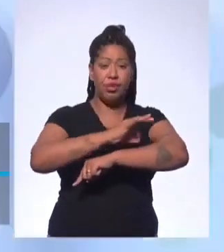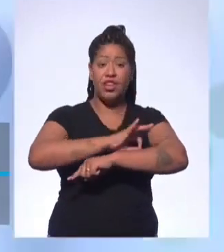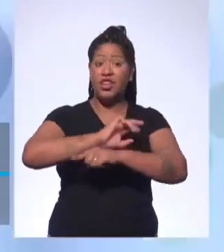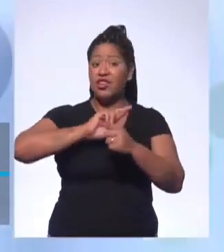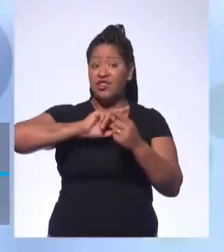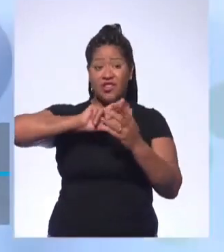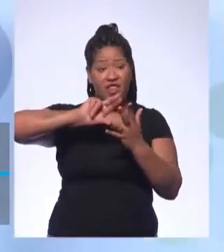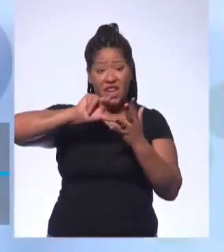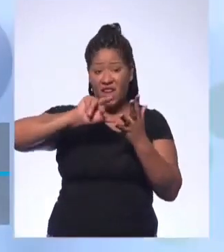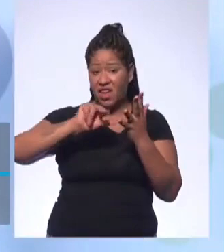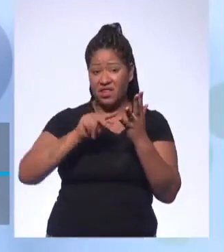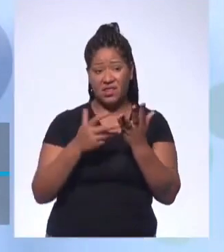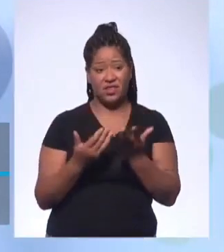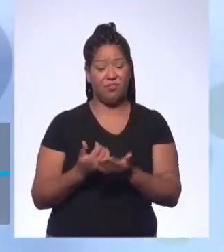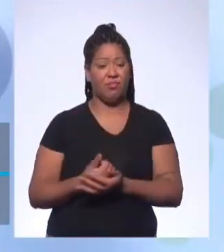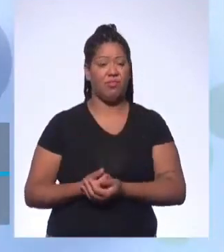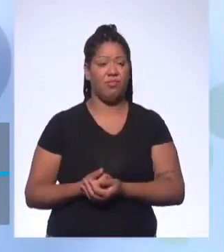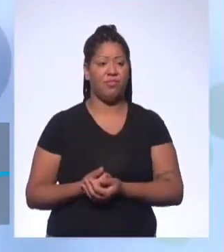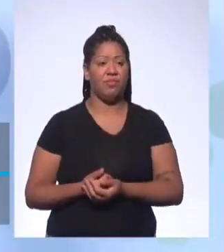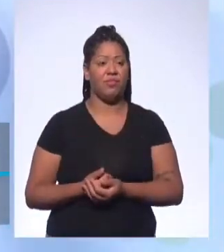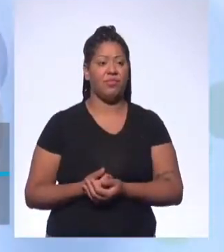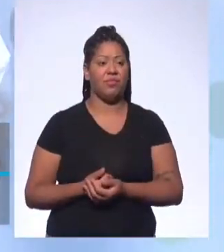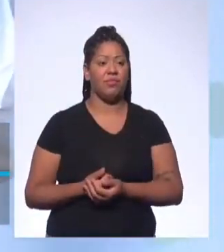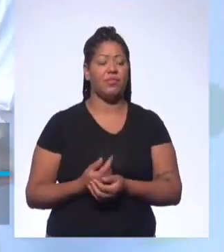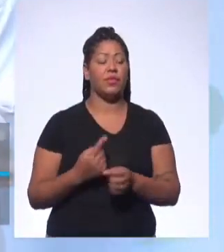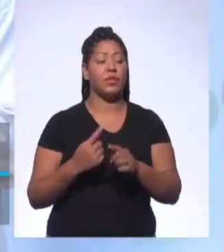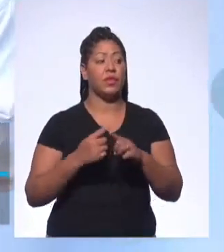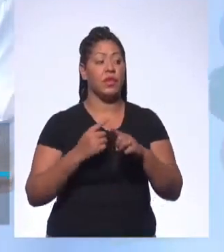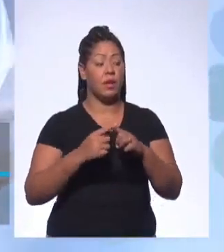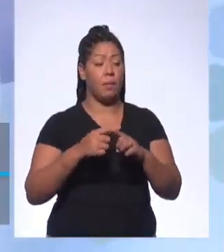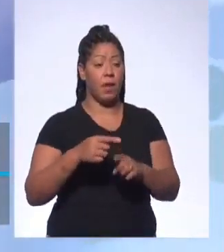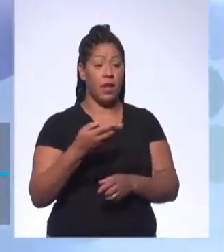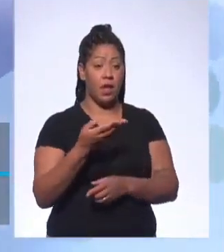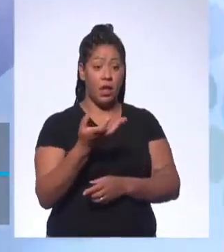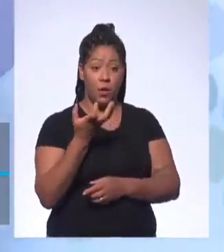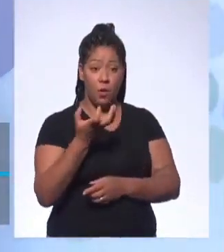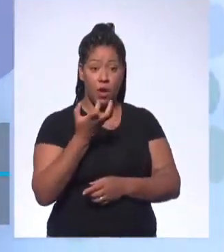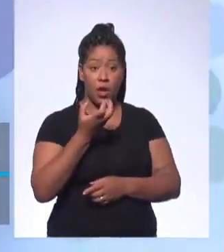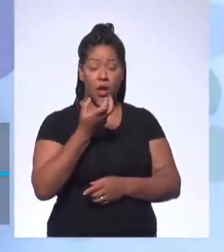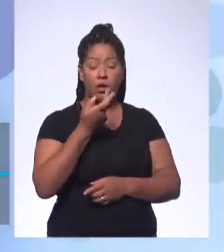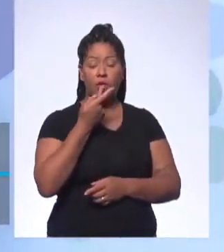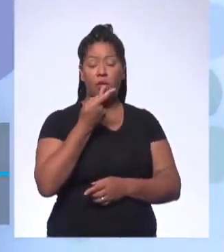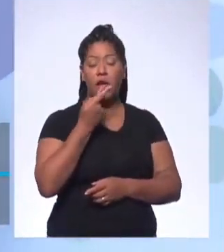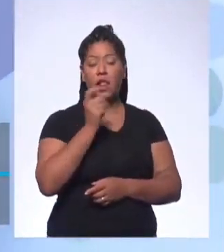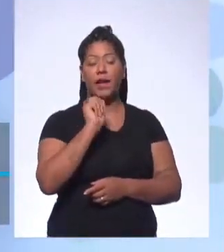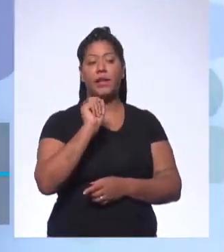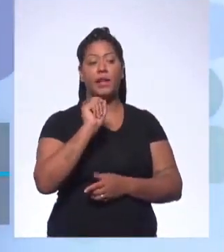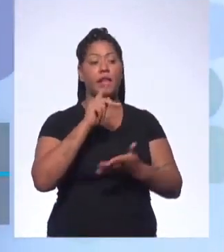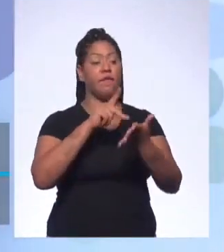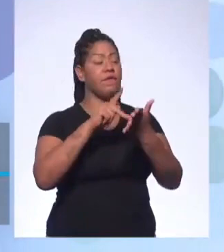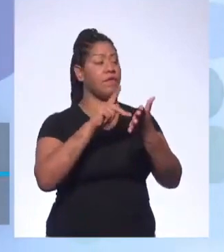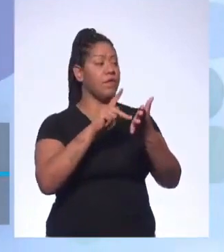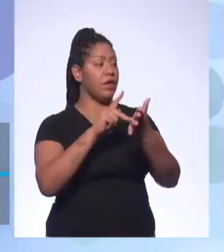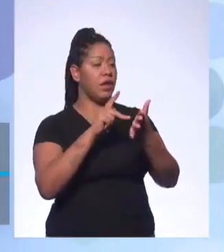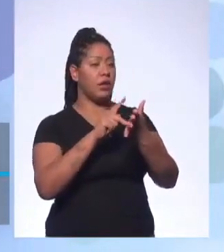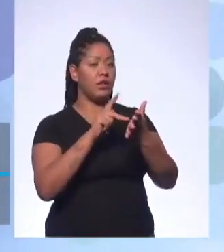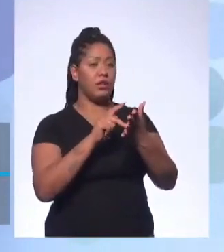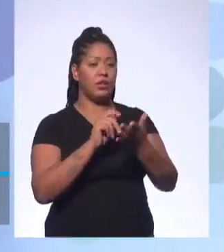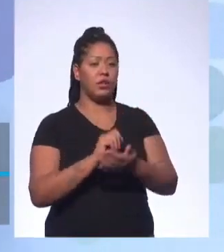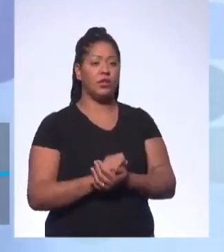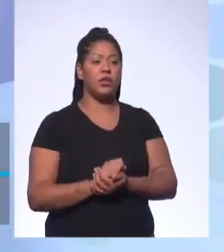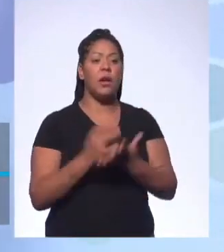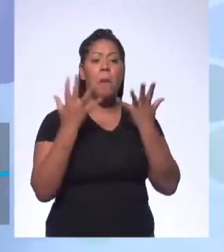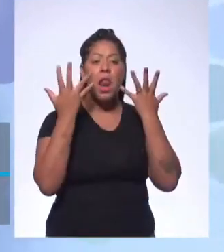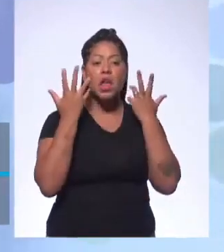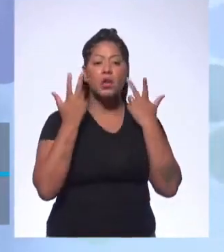gente, eu gostaria de fazer um comentário sobre isso enquanto o professor escolhe outras interações ali. Na verdade, a esmagadora maioria dos